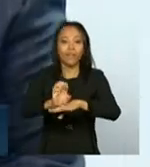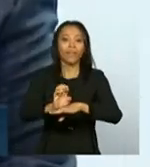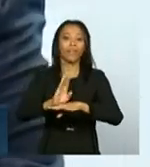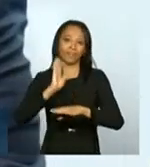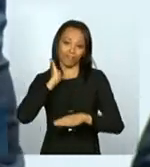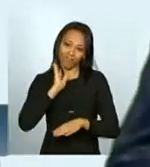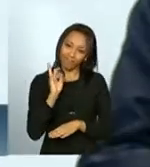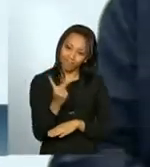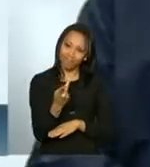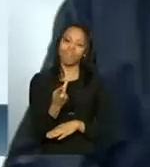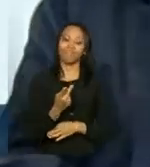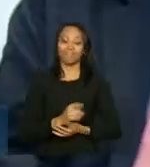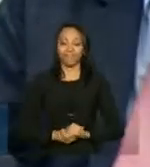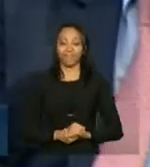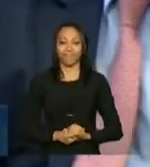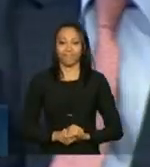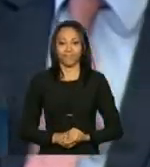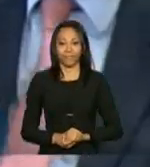financiar, né?